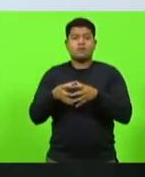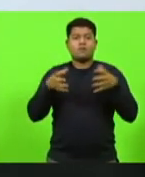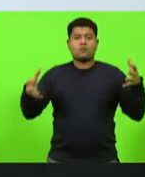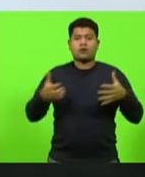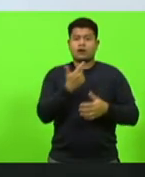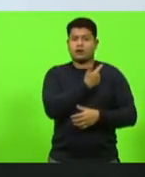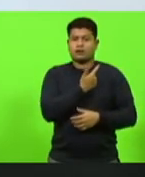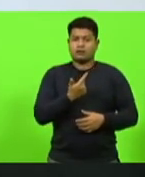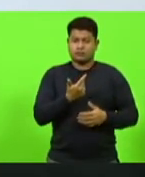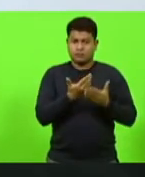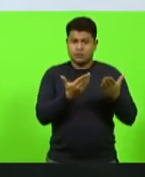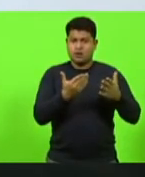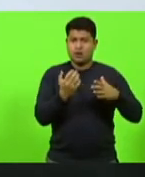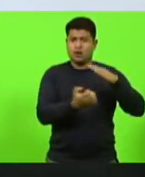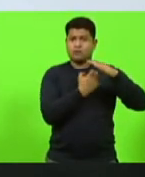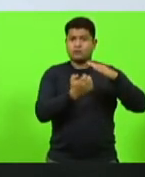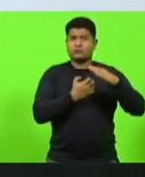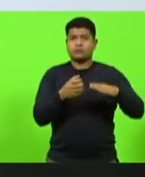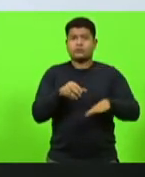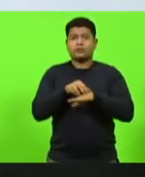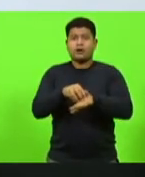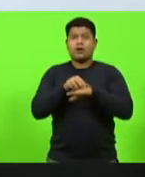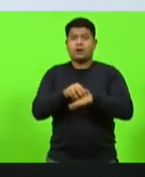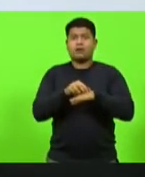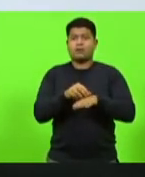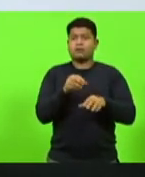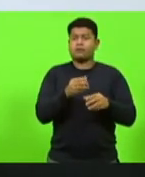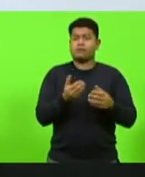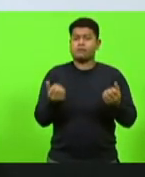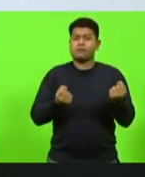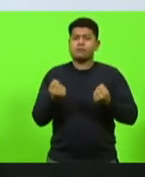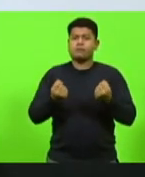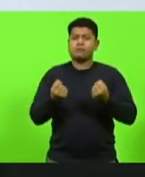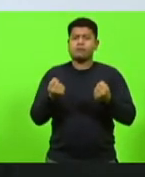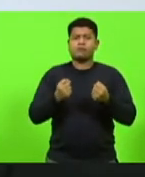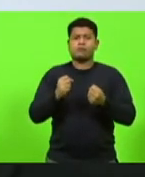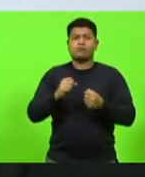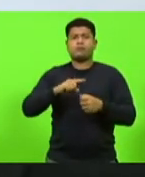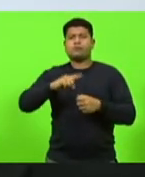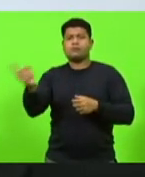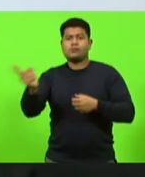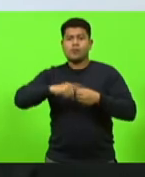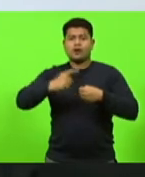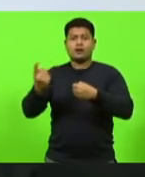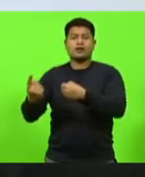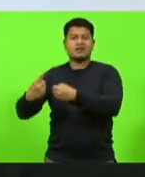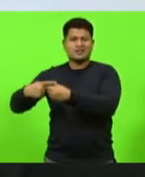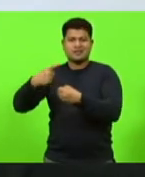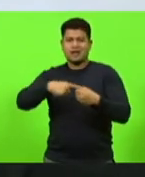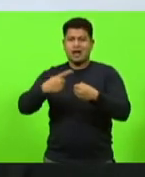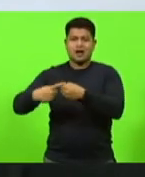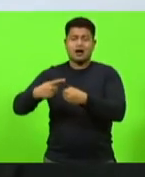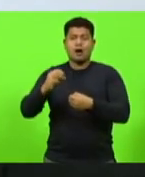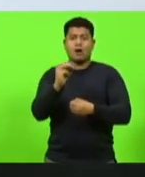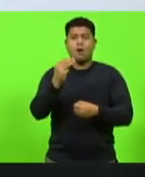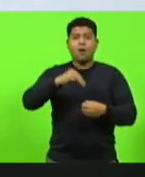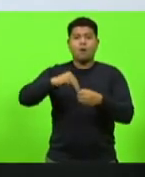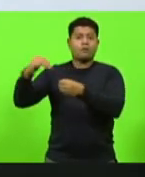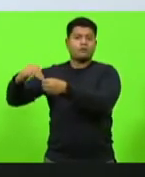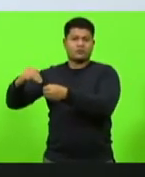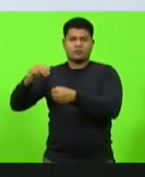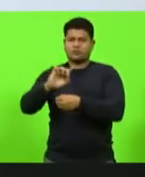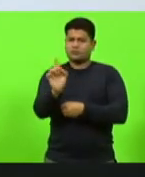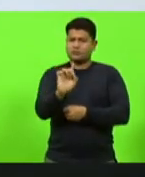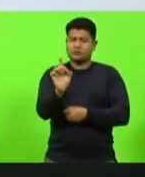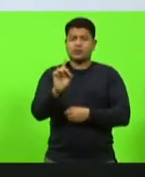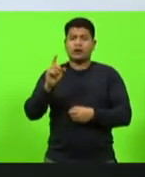com transporte intermunicipal, interestadual, não. É para aquele que tem uma padaria que está devendo, que